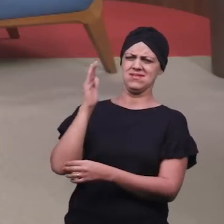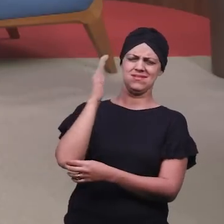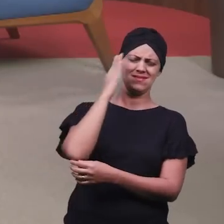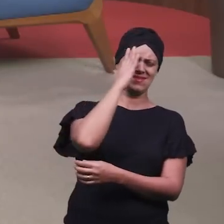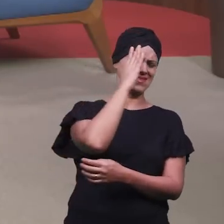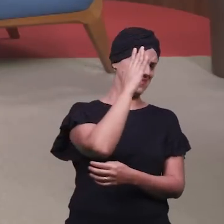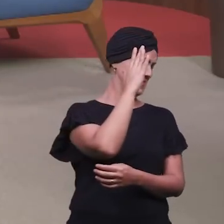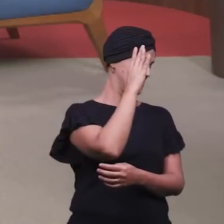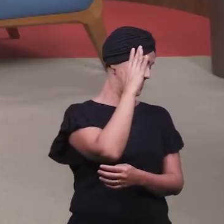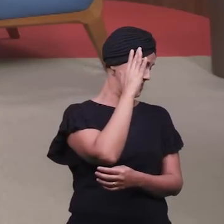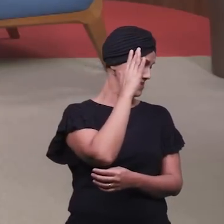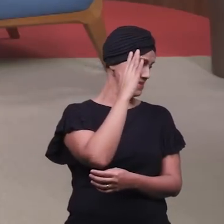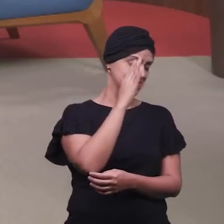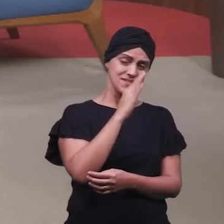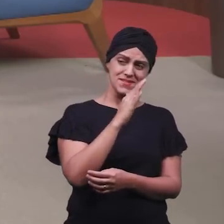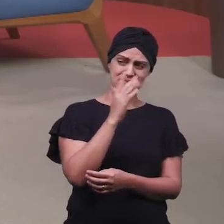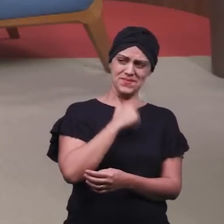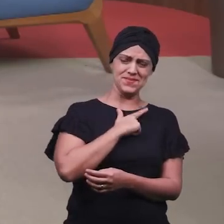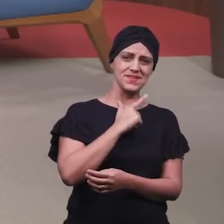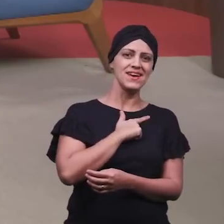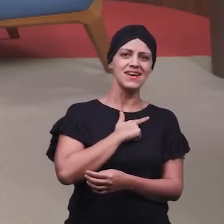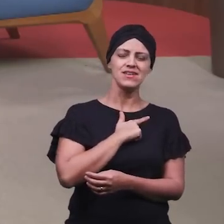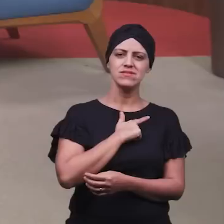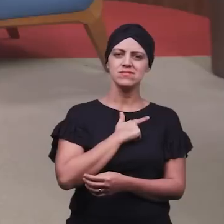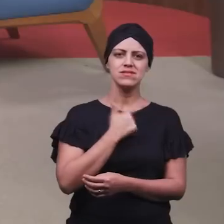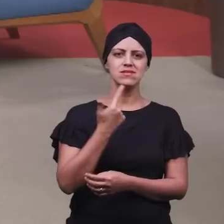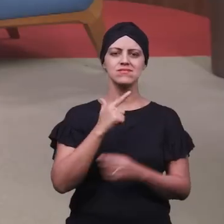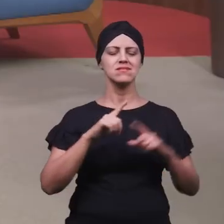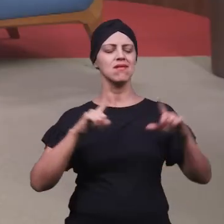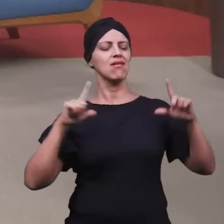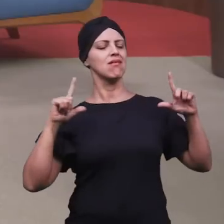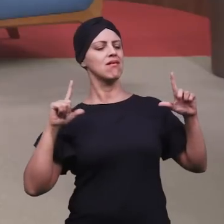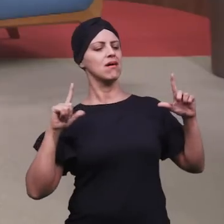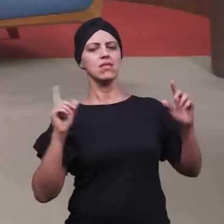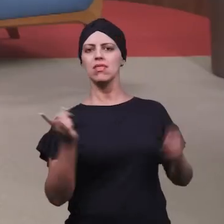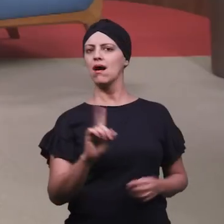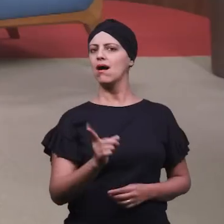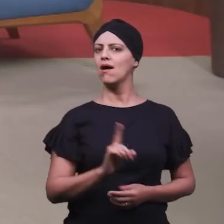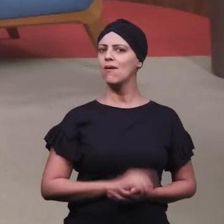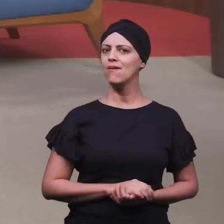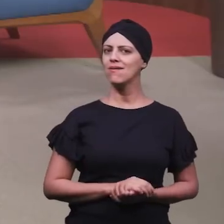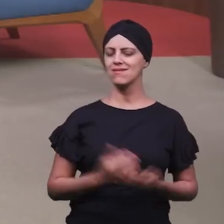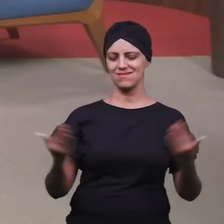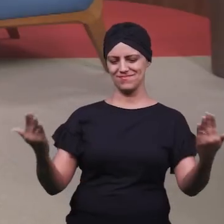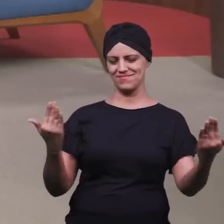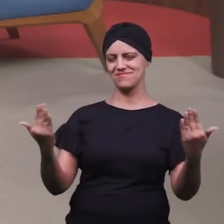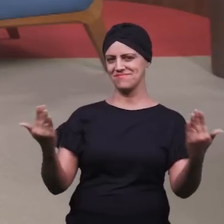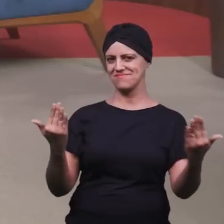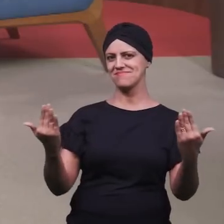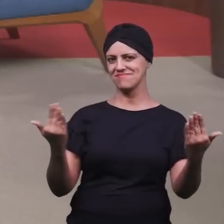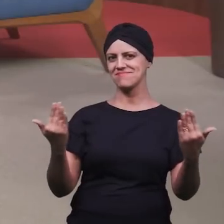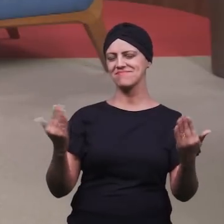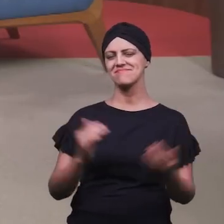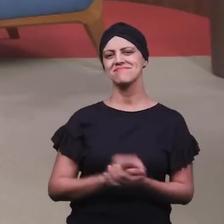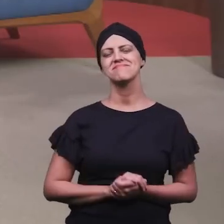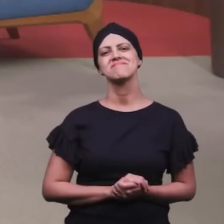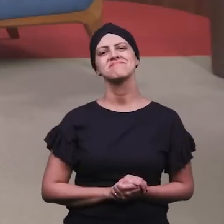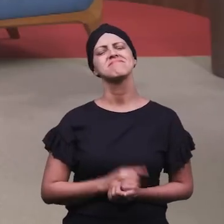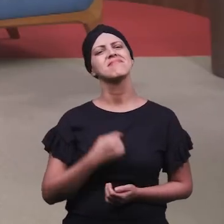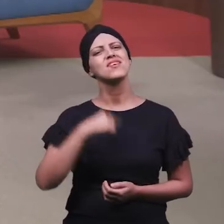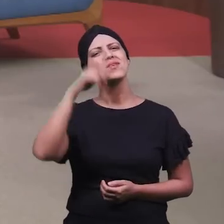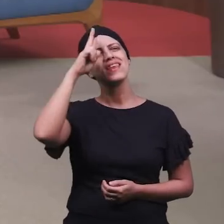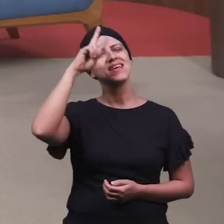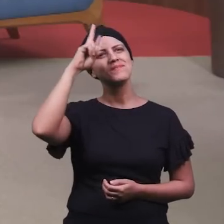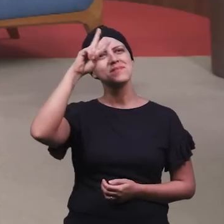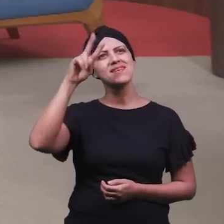elementos, ele não tinha o fermento, né? Que é do homem, que dá imponência, que dá aquela coisa toda. Coisa interessante. Né, Daniel?